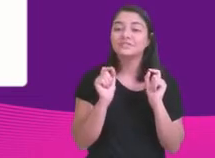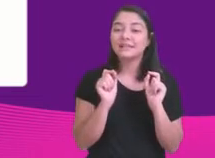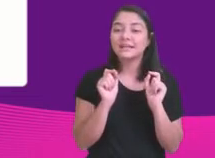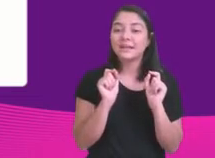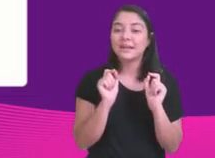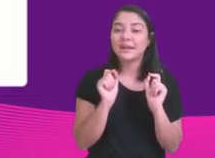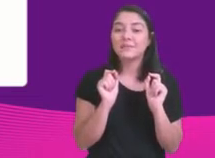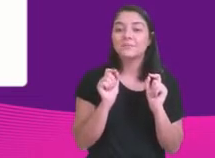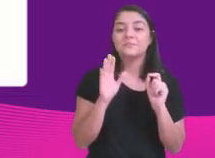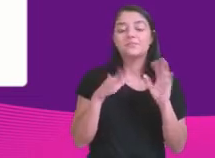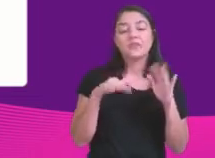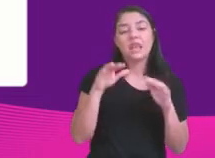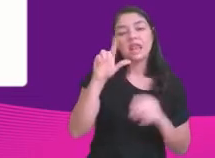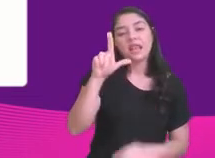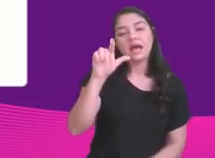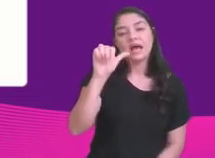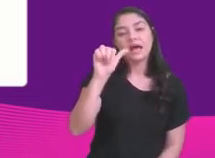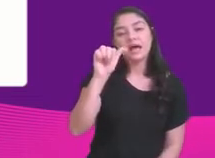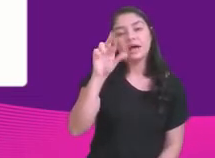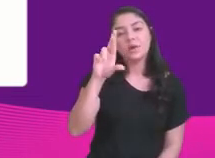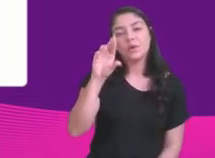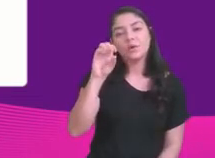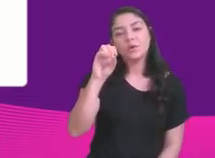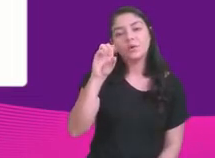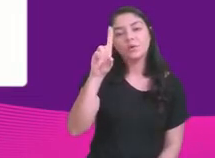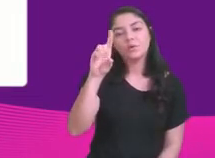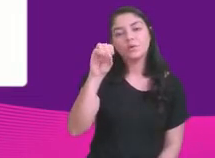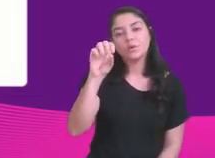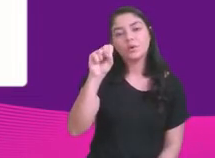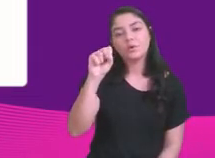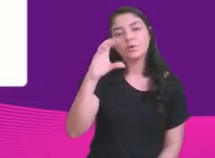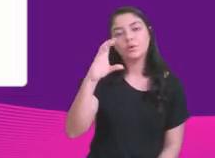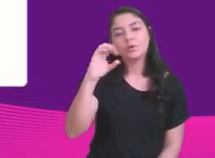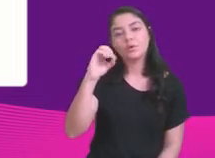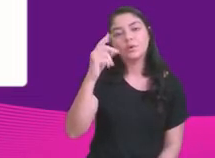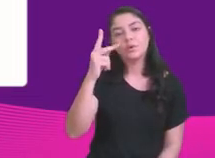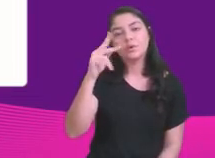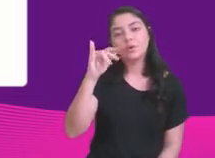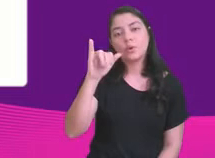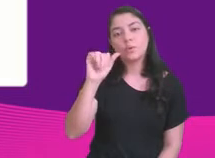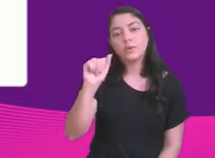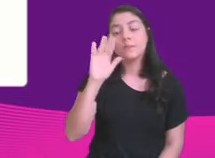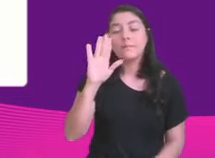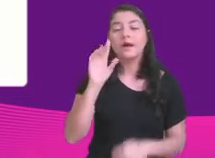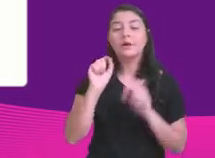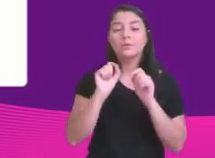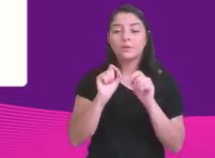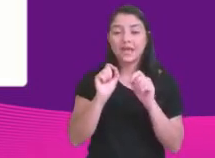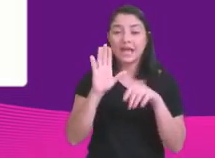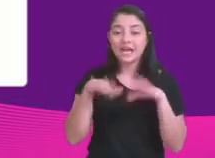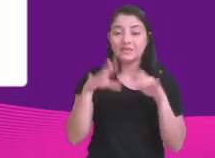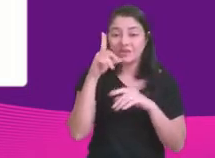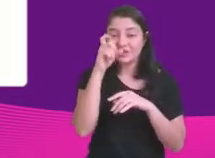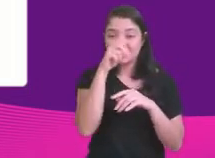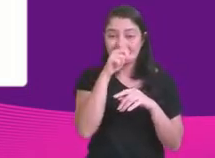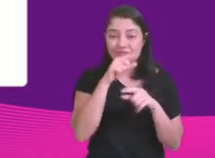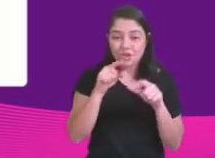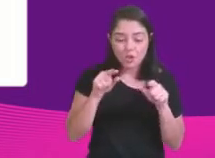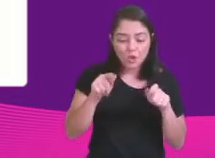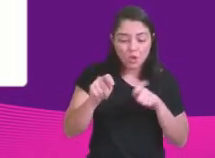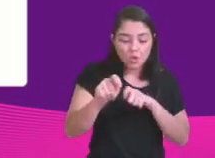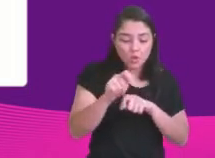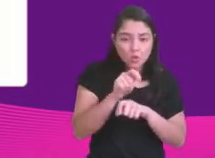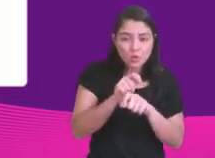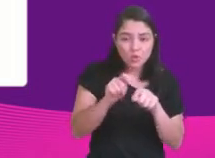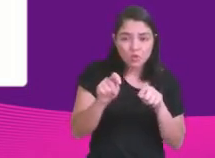seja por laparoscopia ou por cirurgia aberta, de mantermos o plano. E por isso, essa orientação,